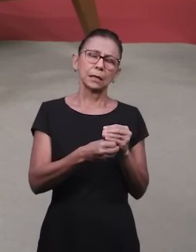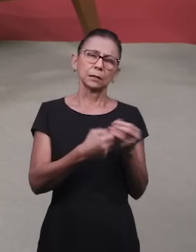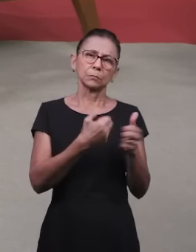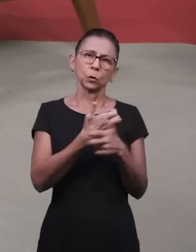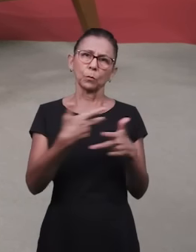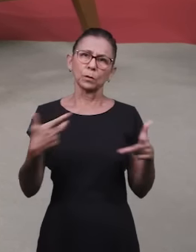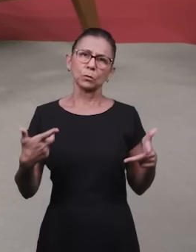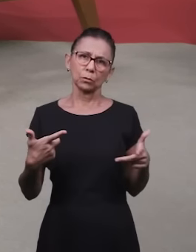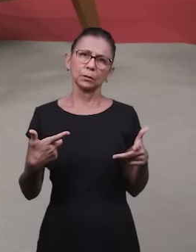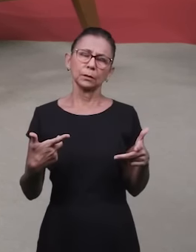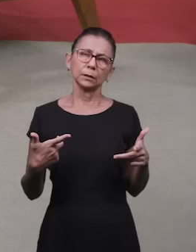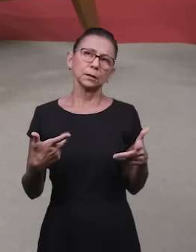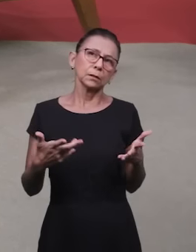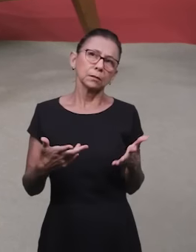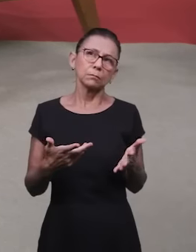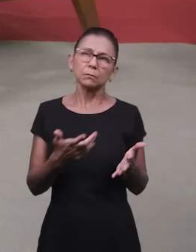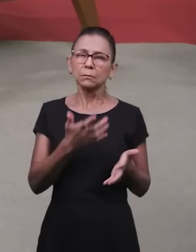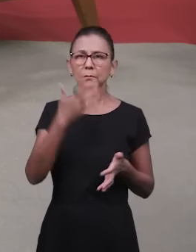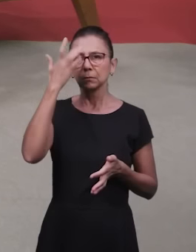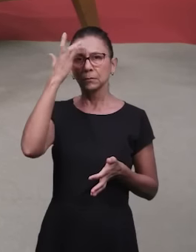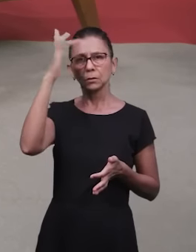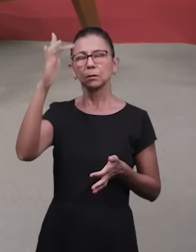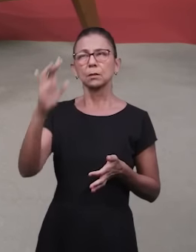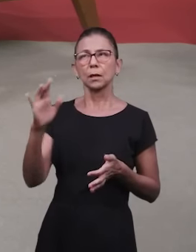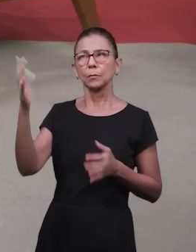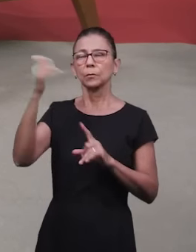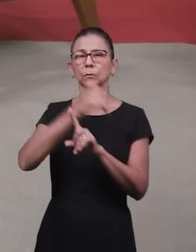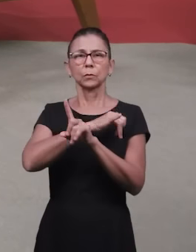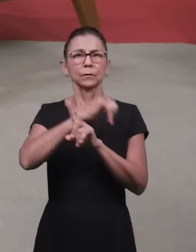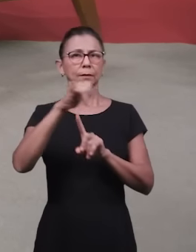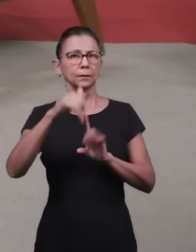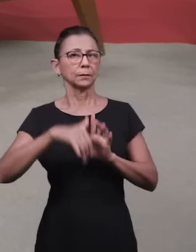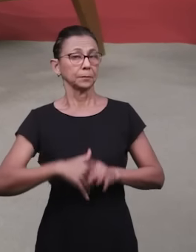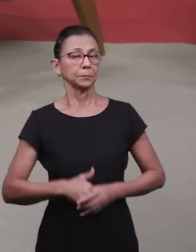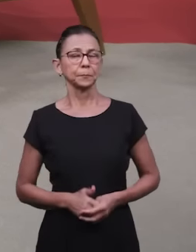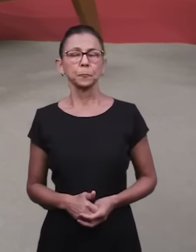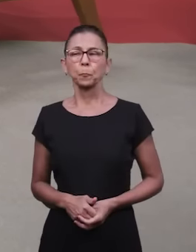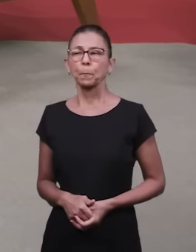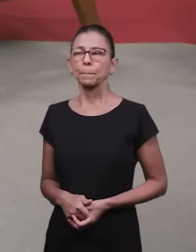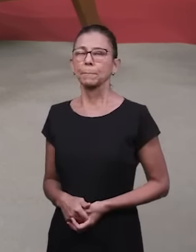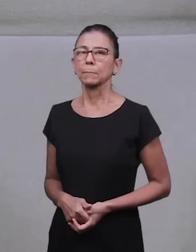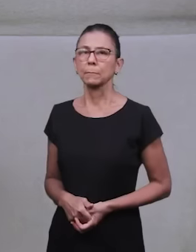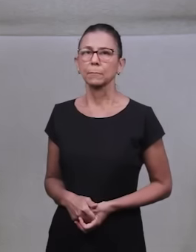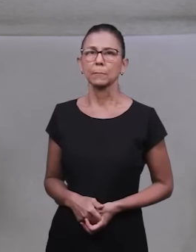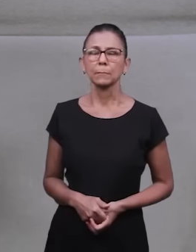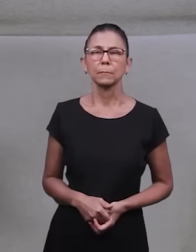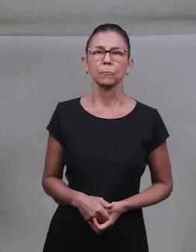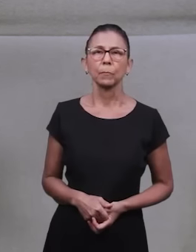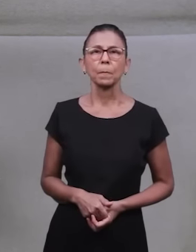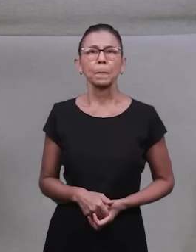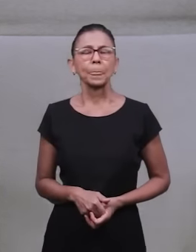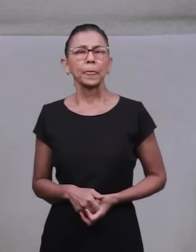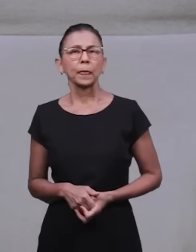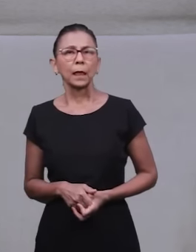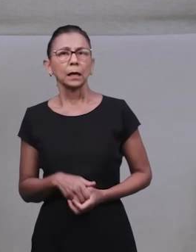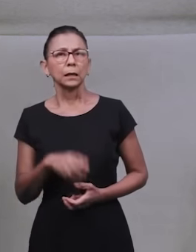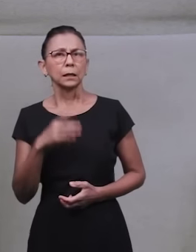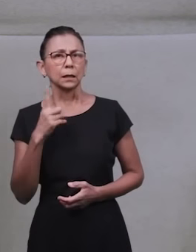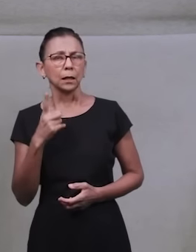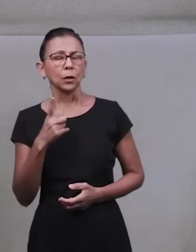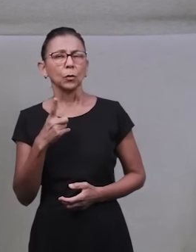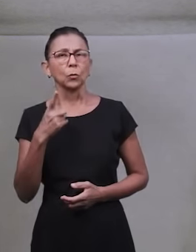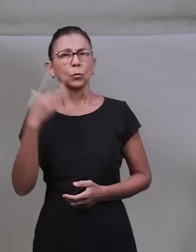ele não sabe o significado. Ele está profetizando. A Bíblia é muito importante por causa disso. É. Então, quando ele coloca a figura dos guardas, é claro que